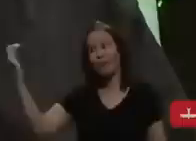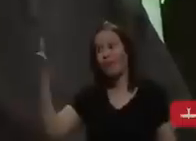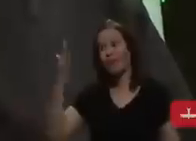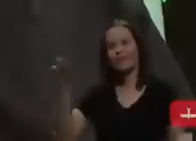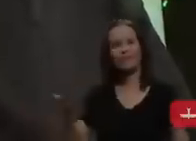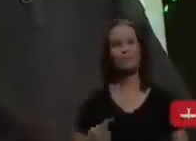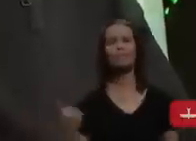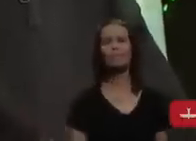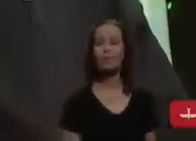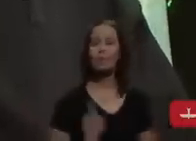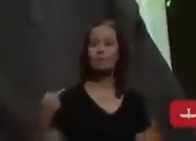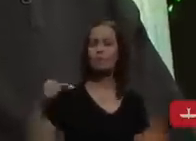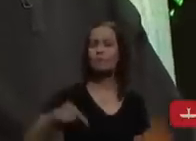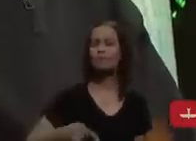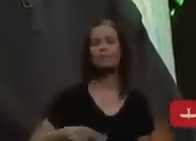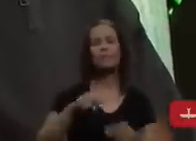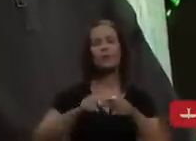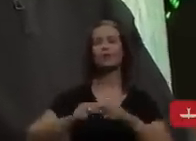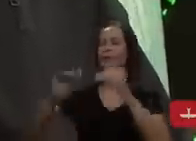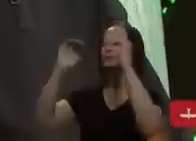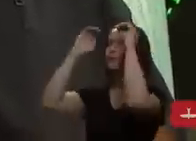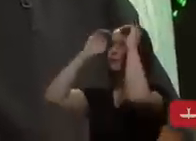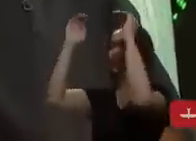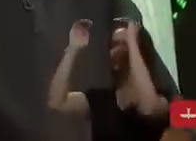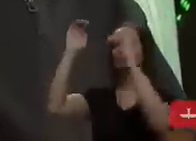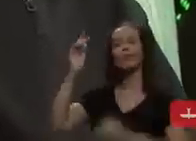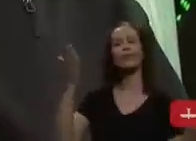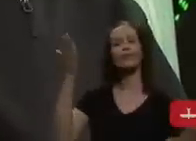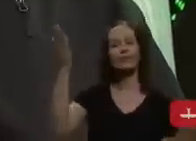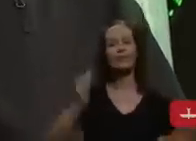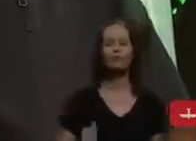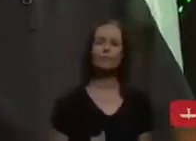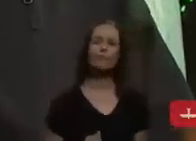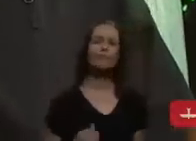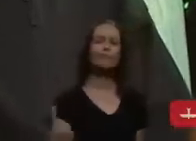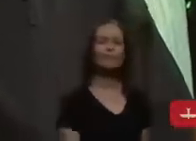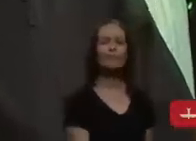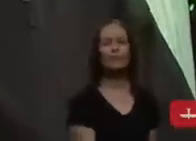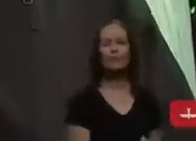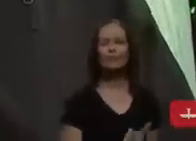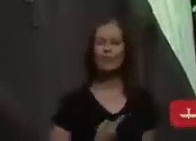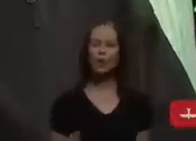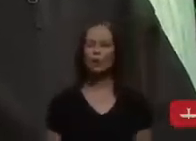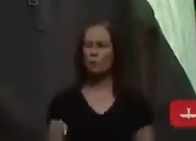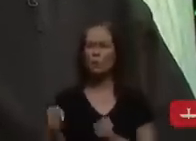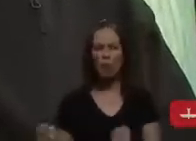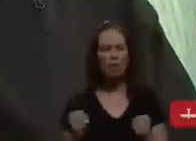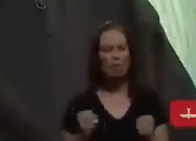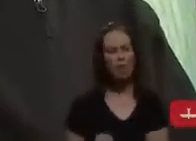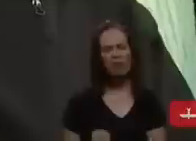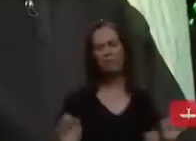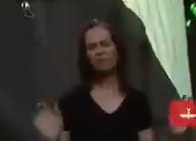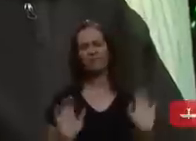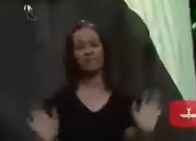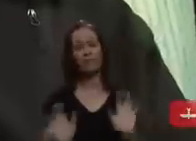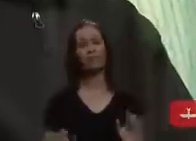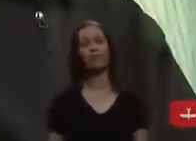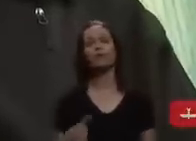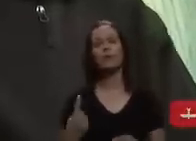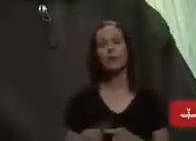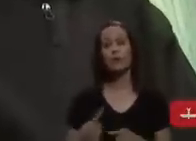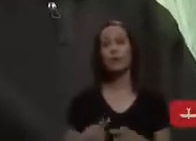pela obediência do Senhor. Não queremos, queridos, nenhum projeto de poder. Até porque é uma